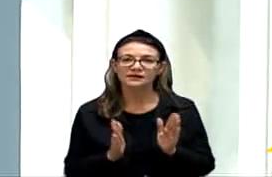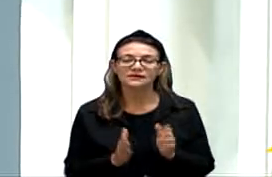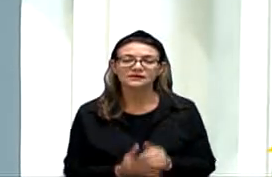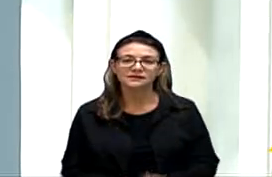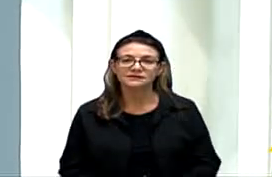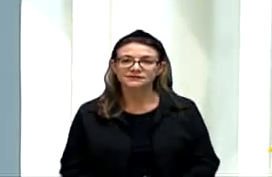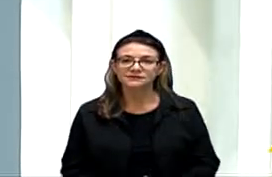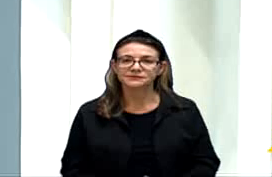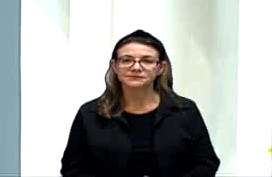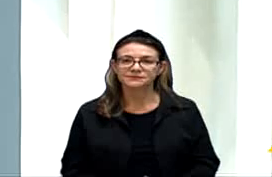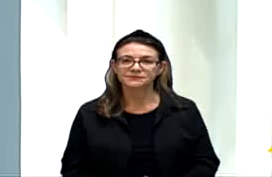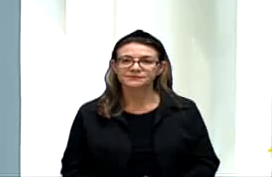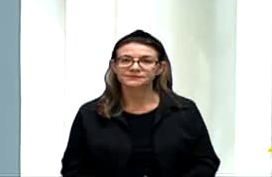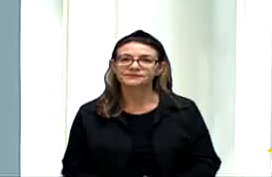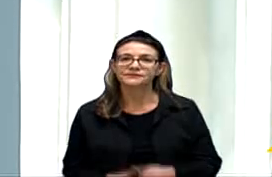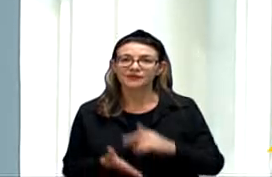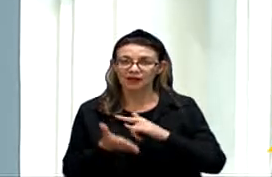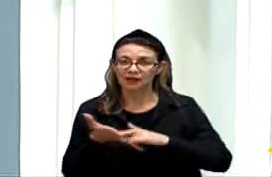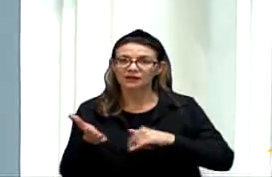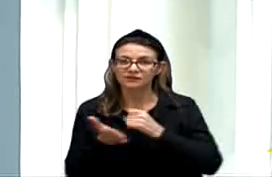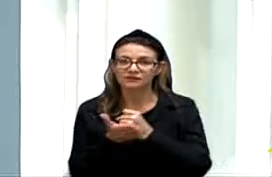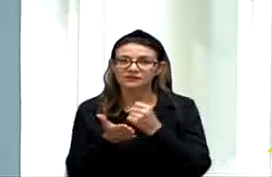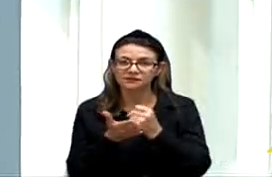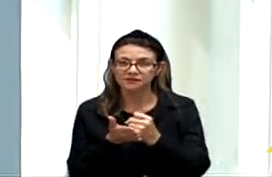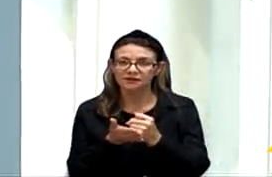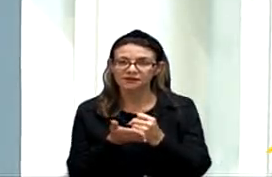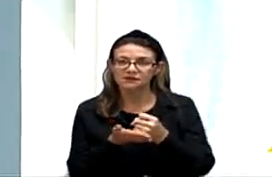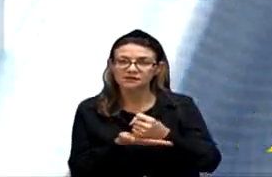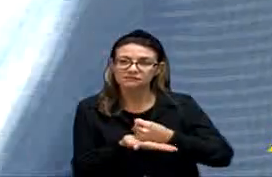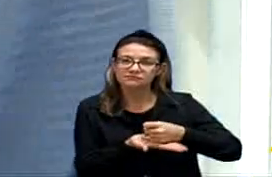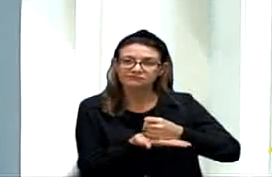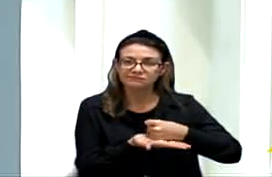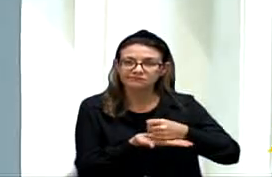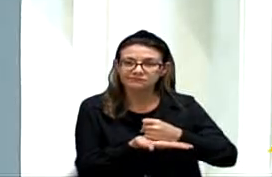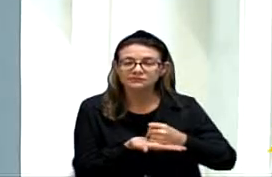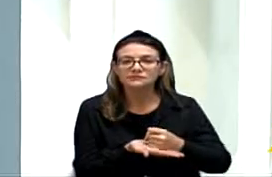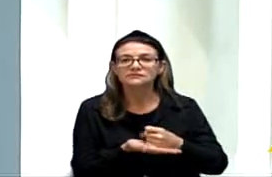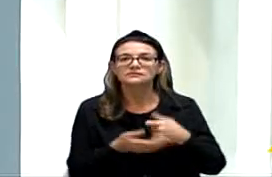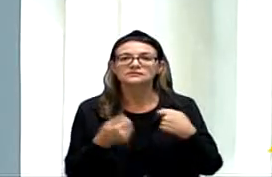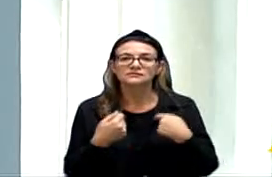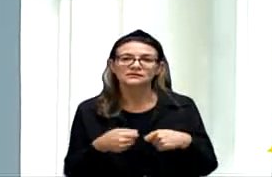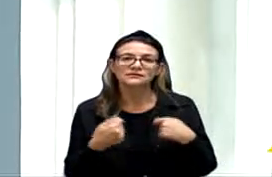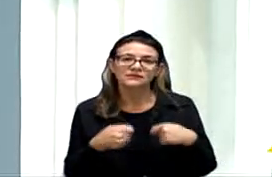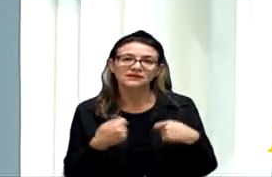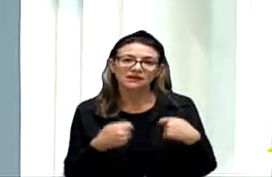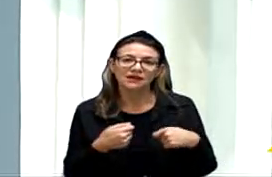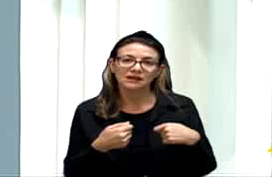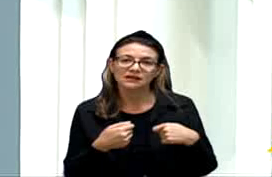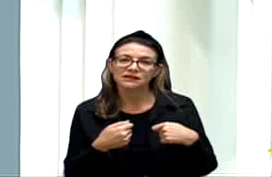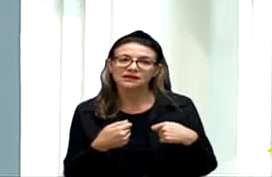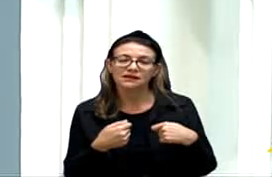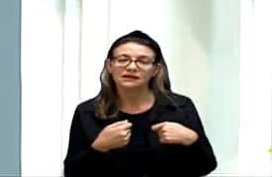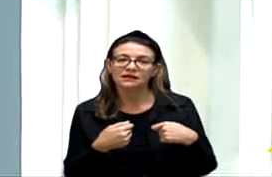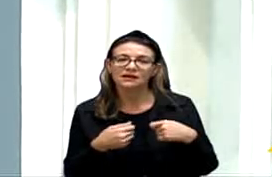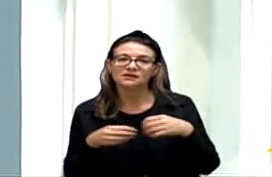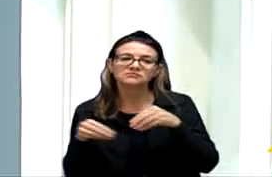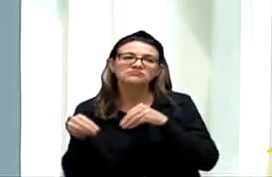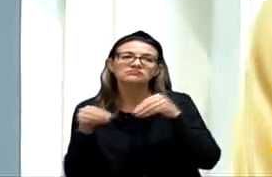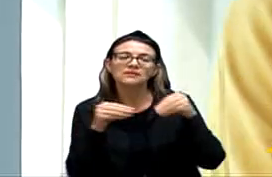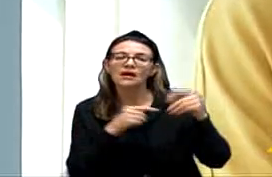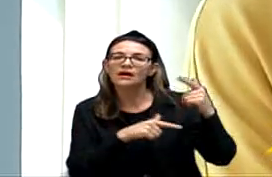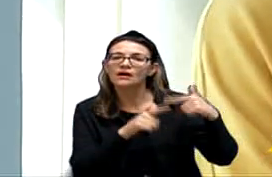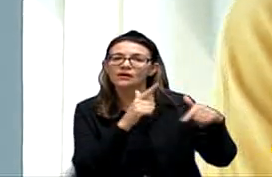eh contratada da farmácia deveria fazer para outras farmácias nós temos a OBS do São